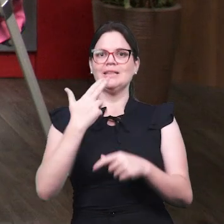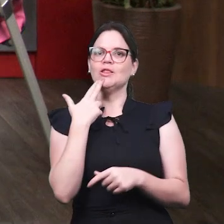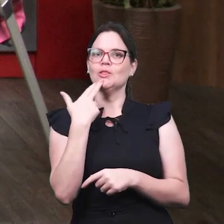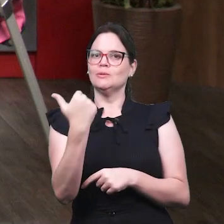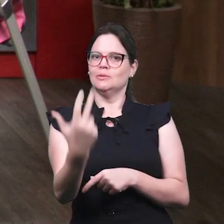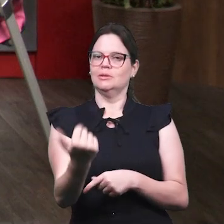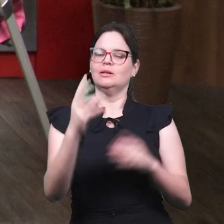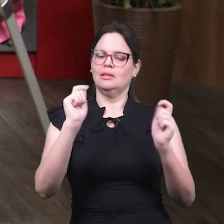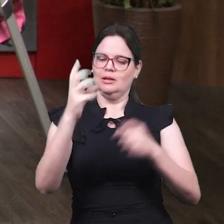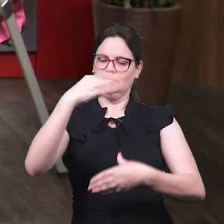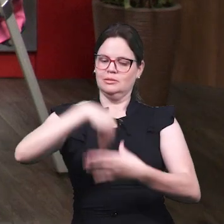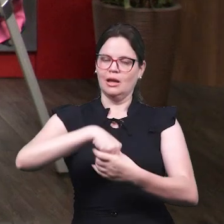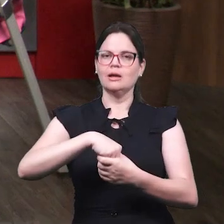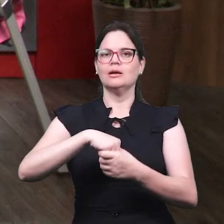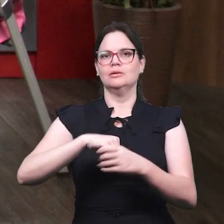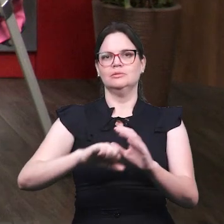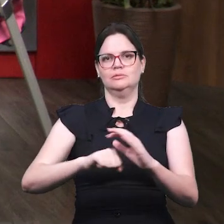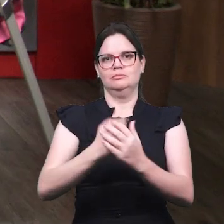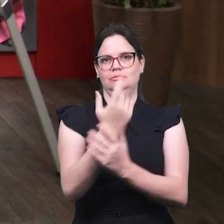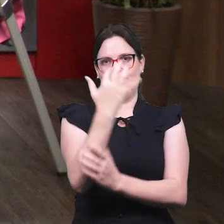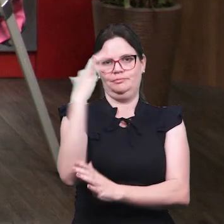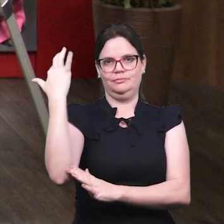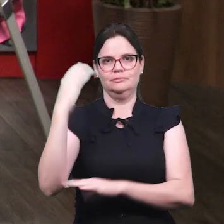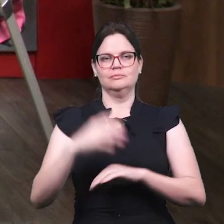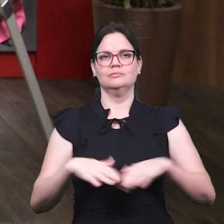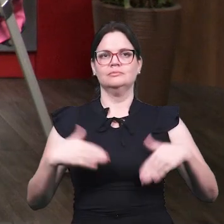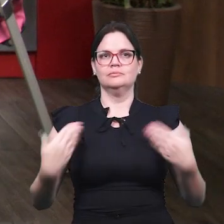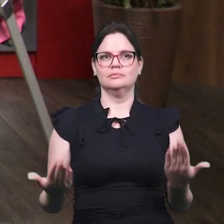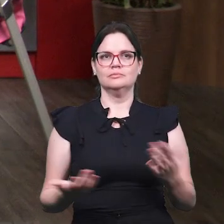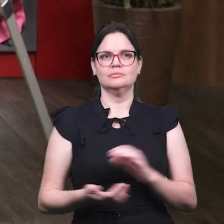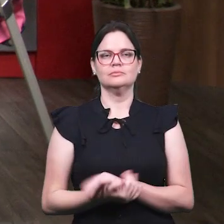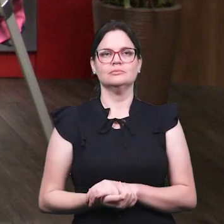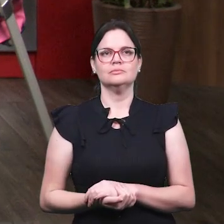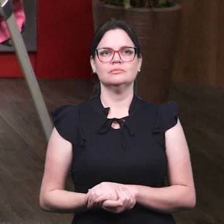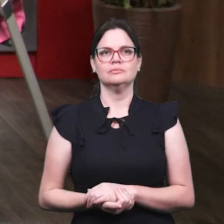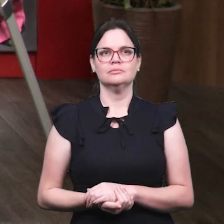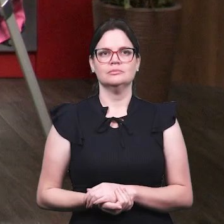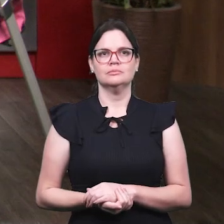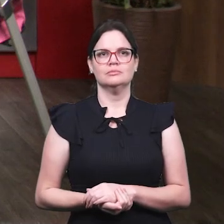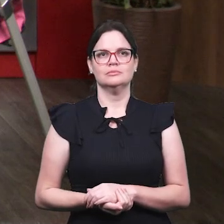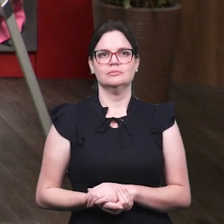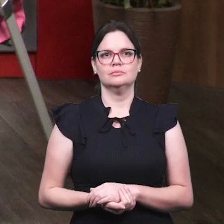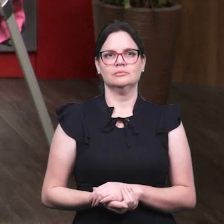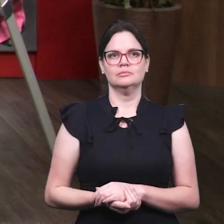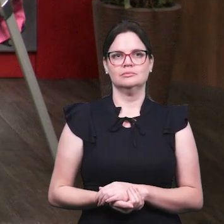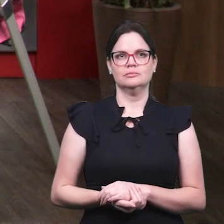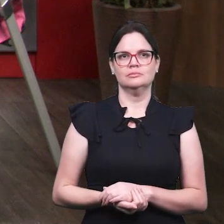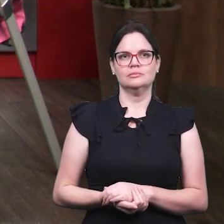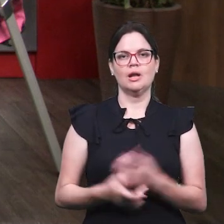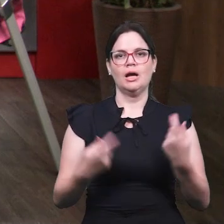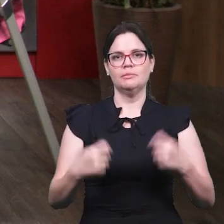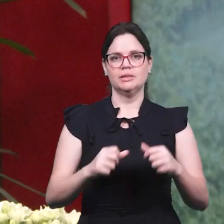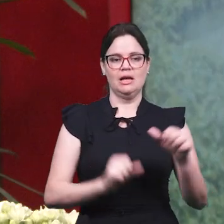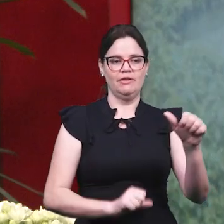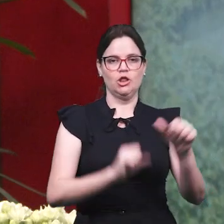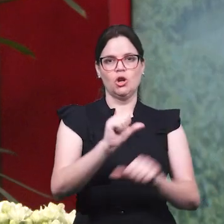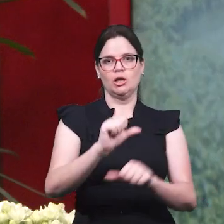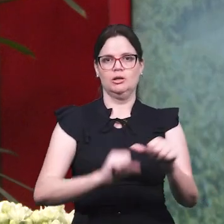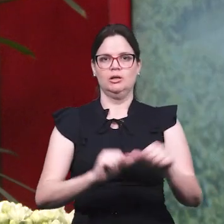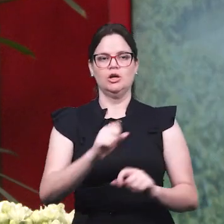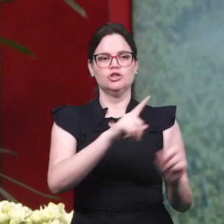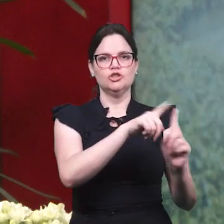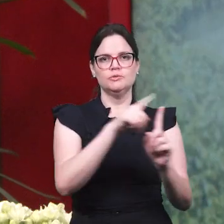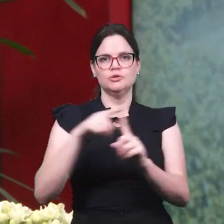poder manter uma boa quantidade de nutrientes no solo, é fazer uma alternância de culturas.